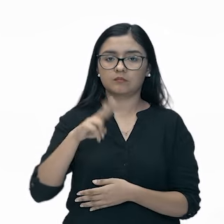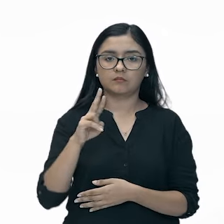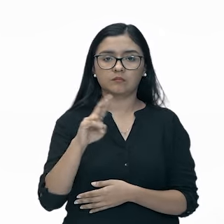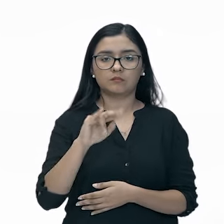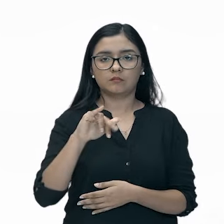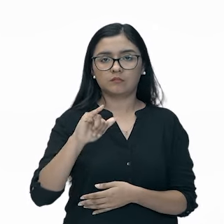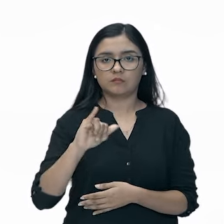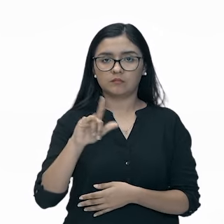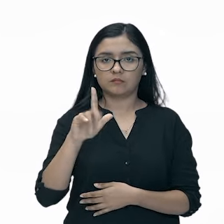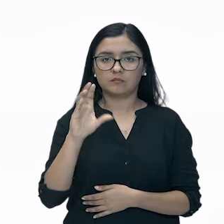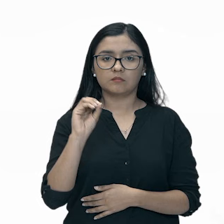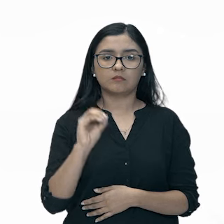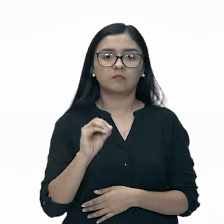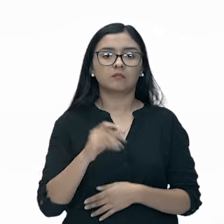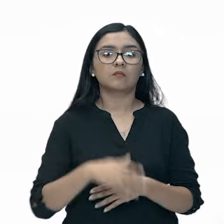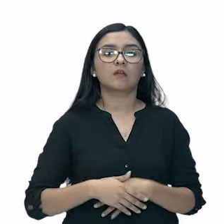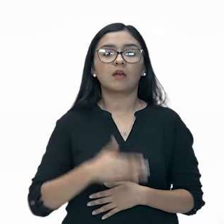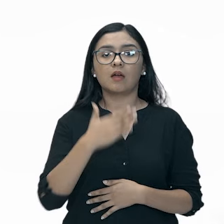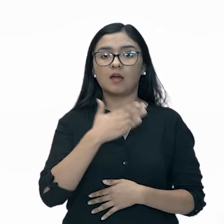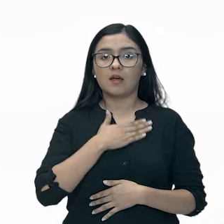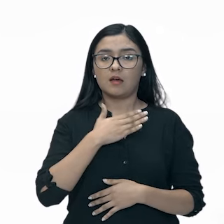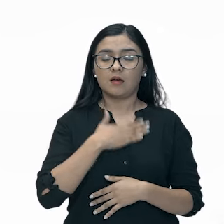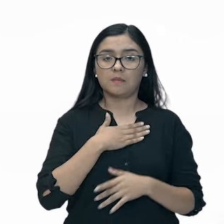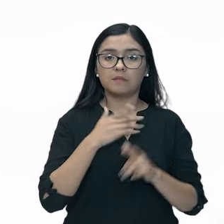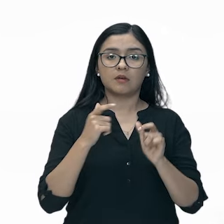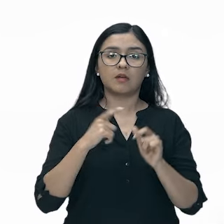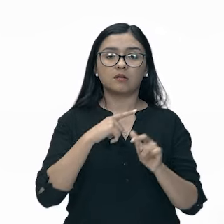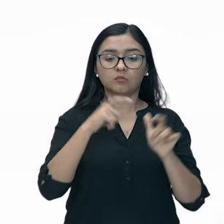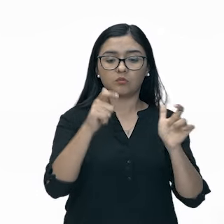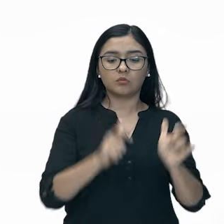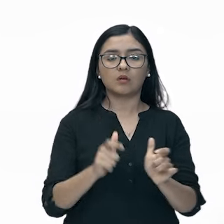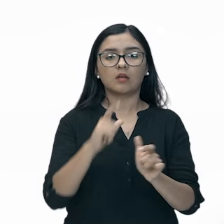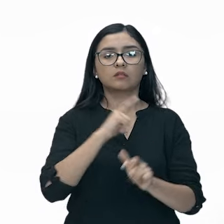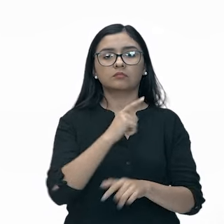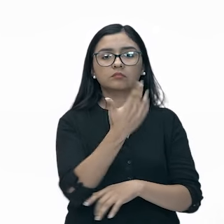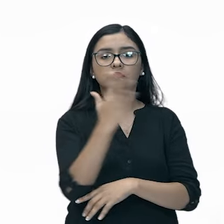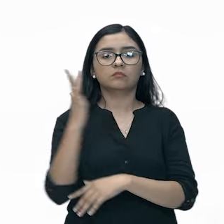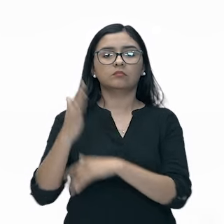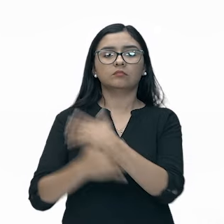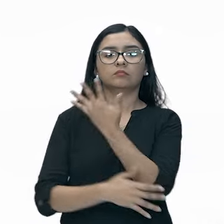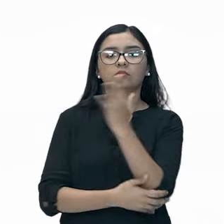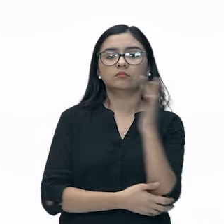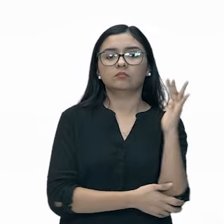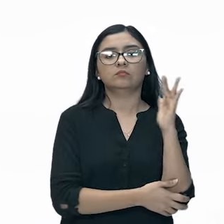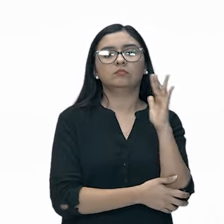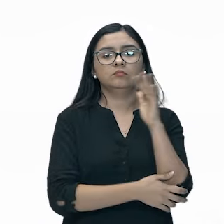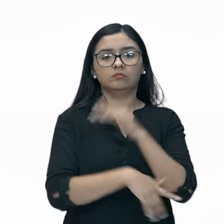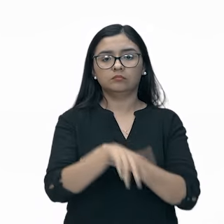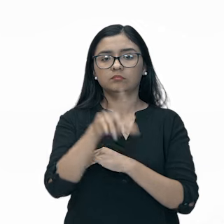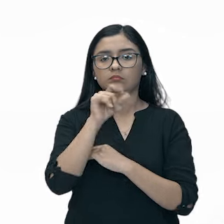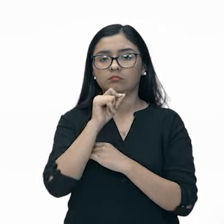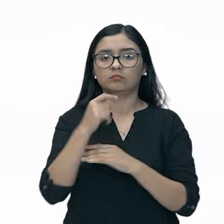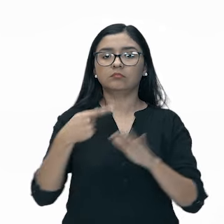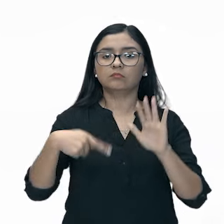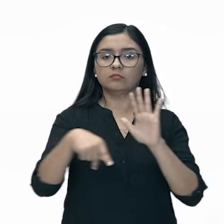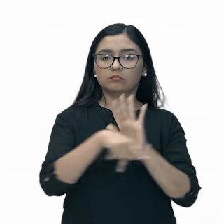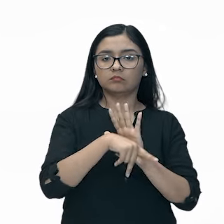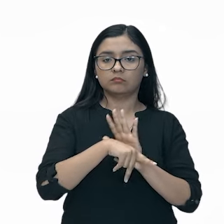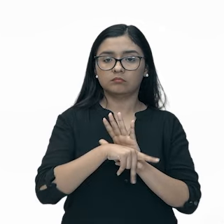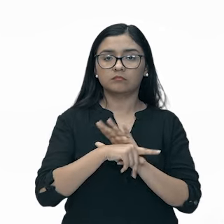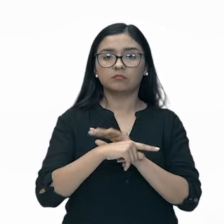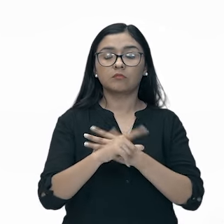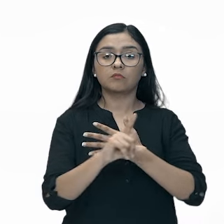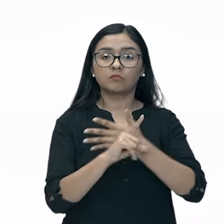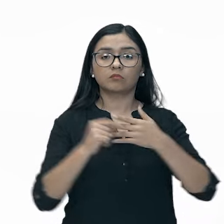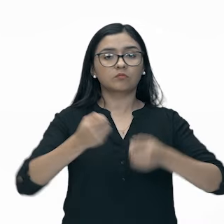minha terra tem Mass ciras da Califórnia onde cantam gaturamos de Veneza os poetas da